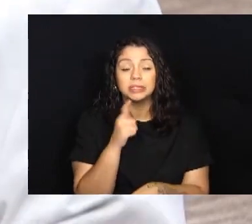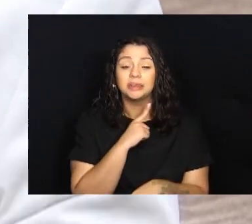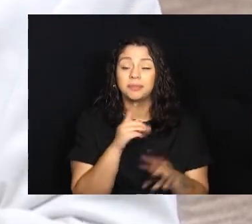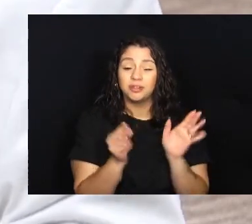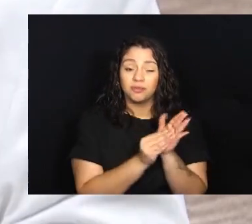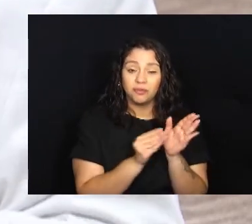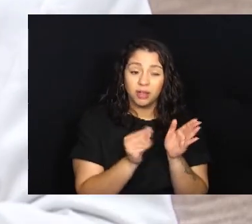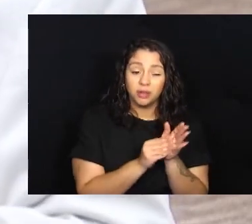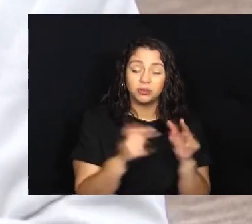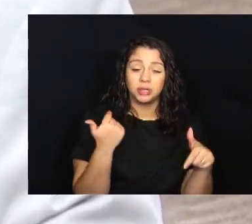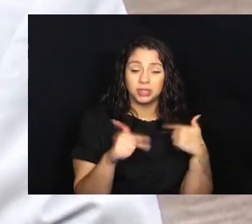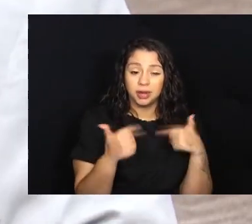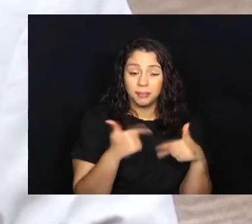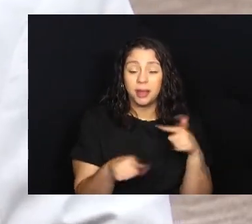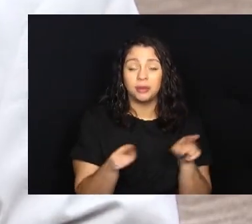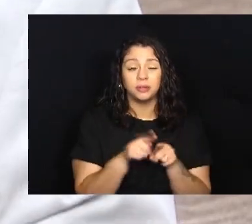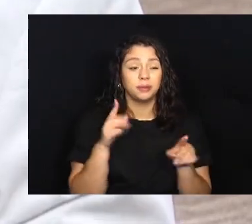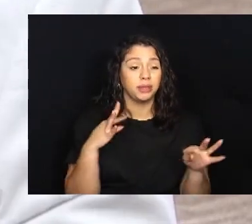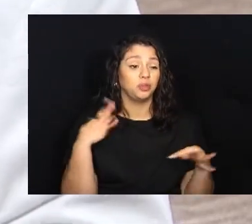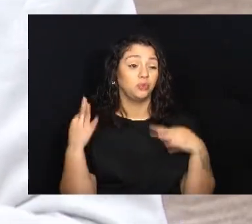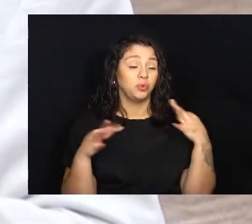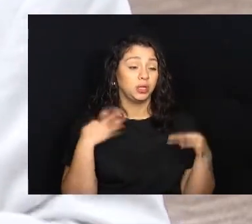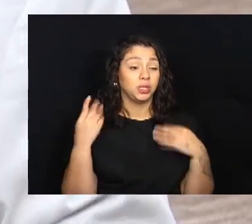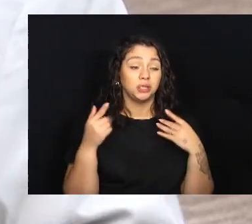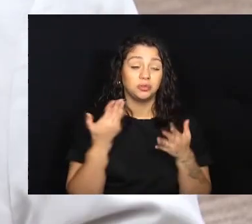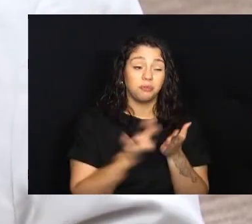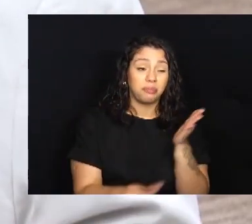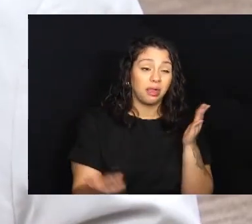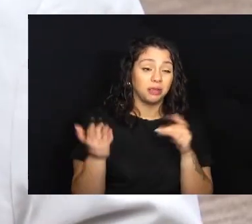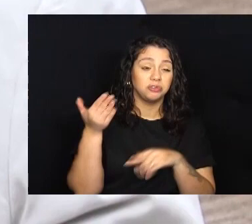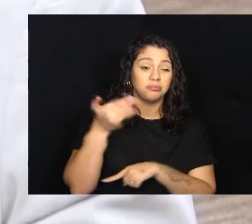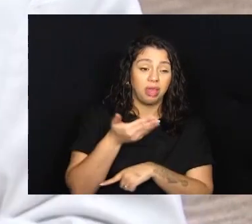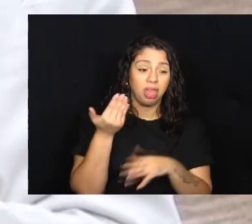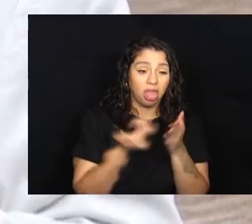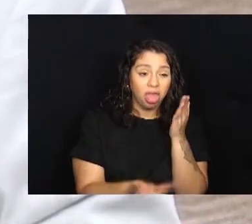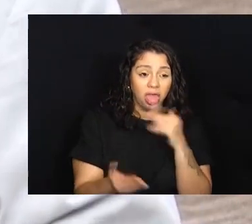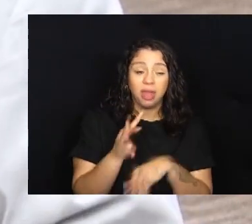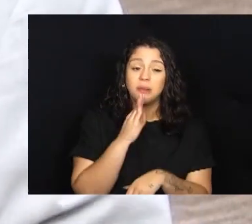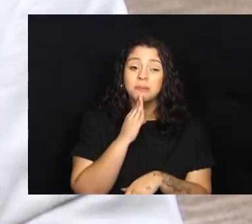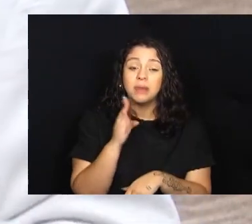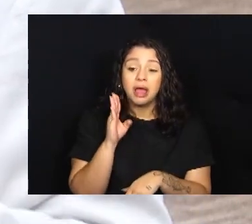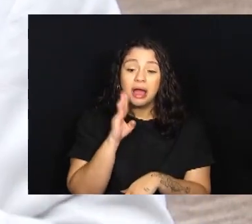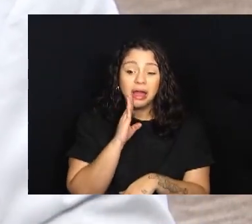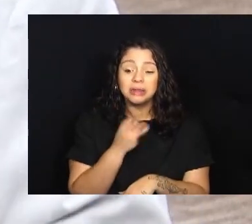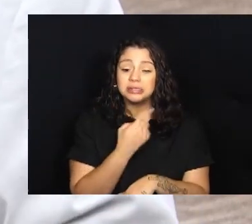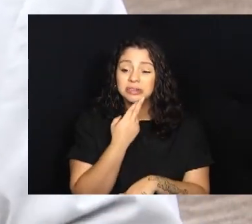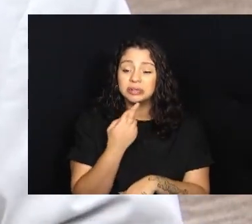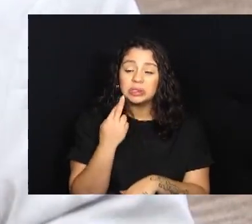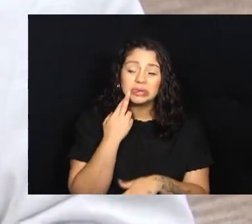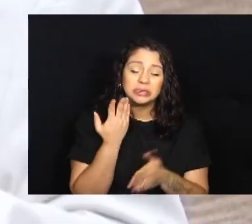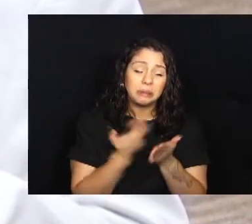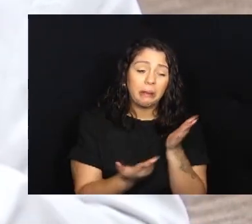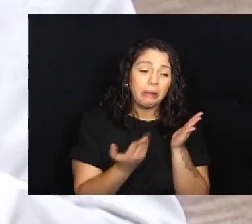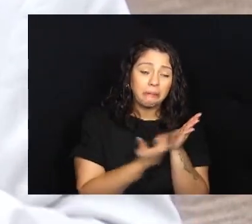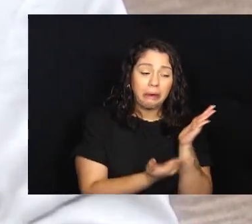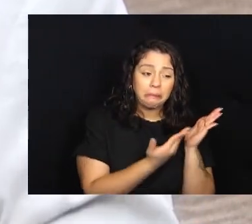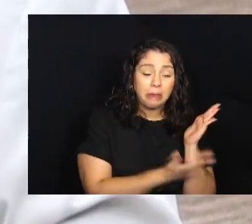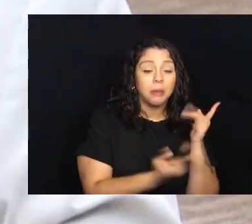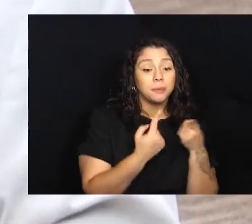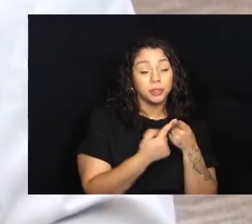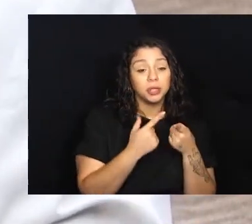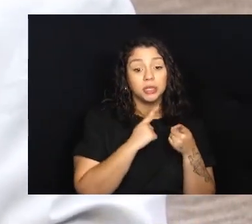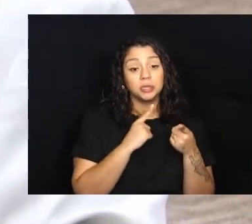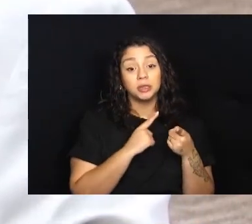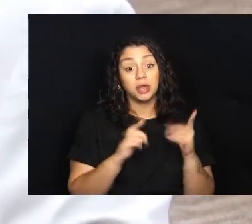Campinas, perdendo geração de emprego, perdendo turismo na cidade, os hotéis estão perdendo, os bares estão perdendo, os restaurantes estão